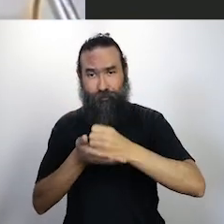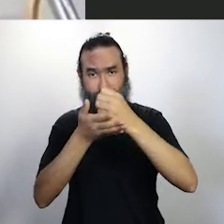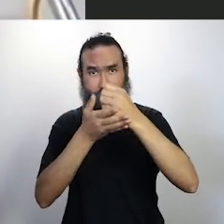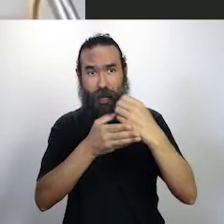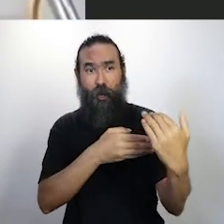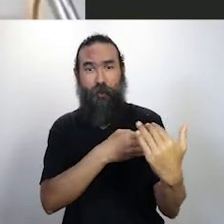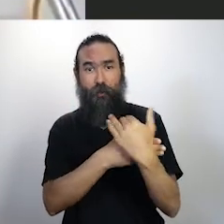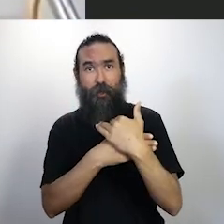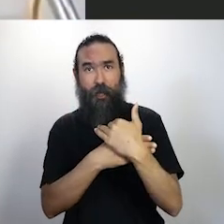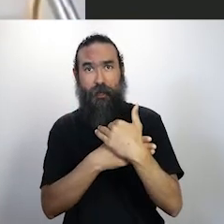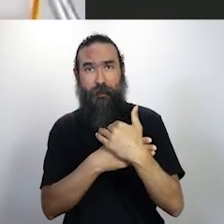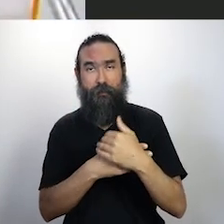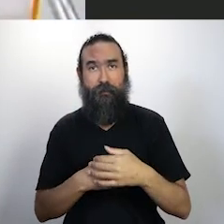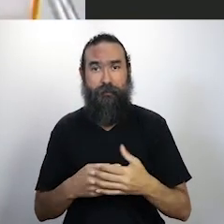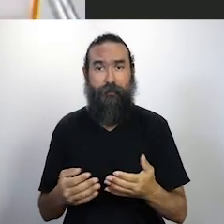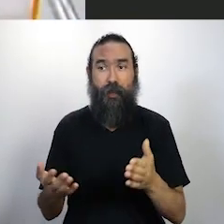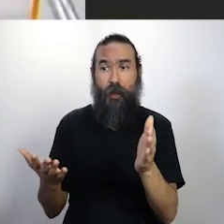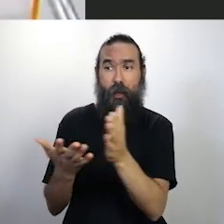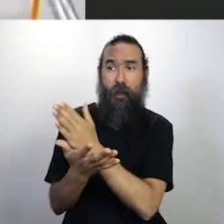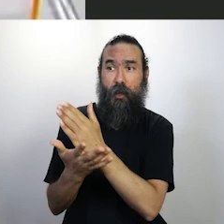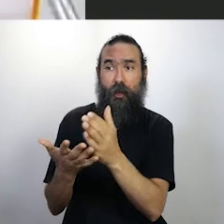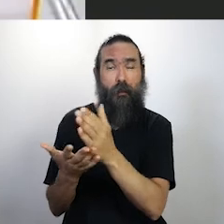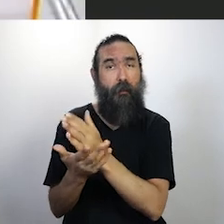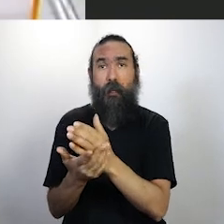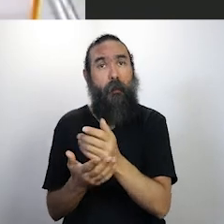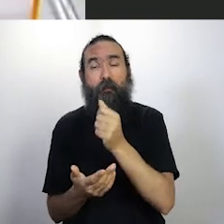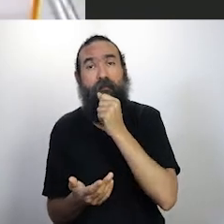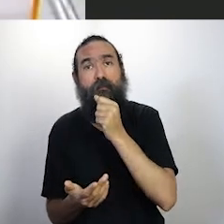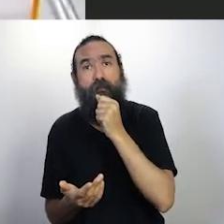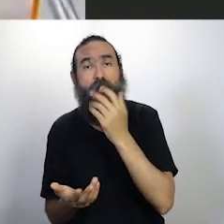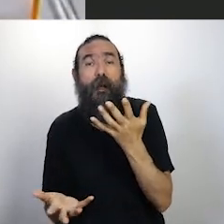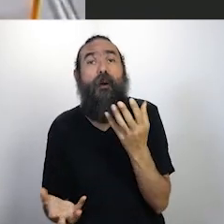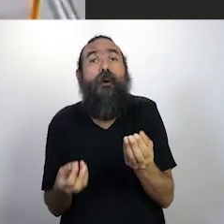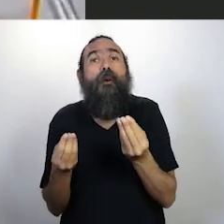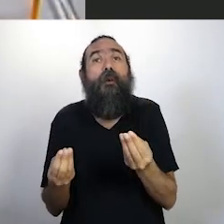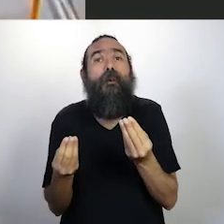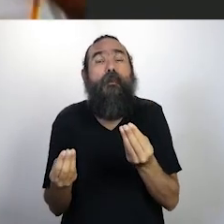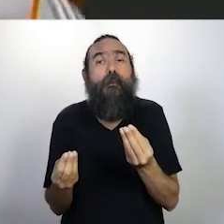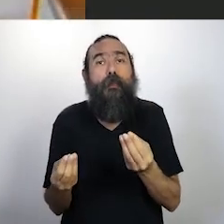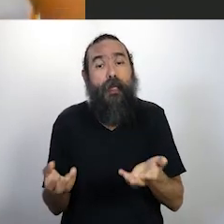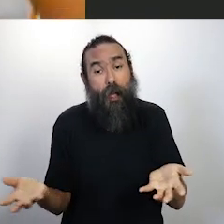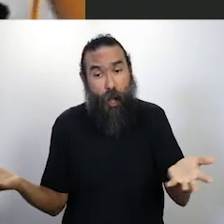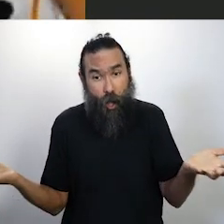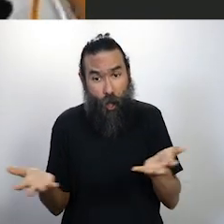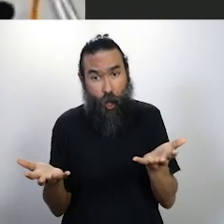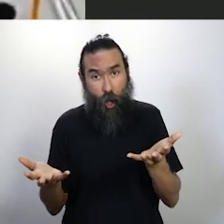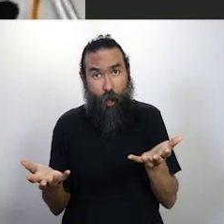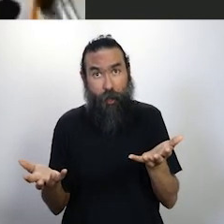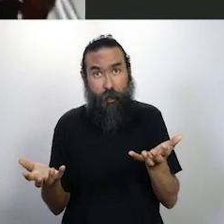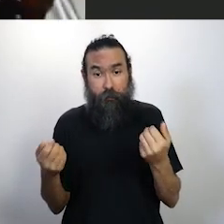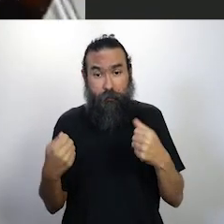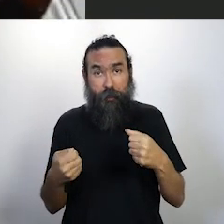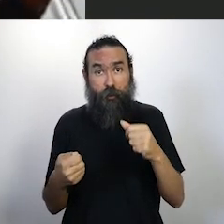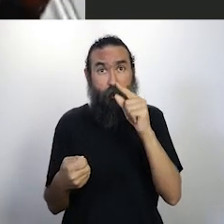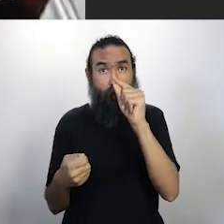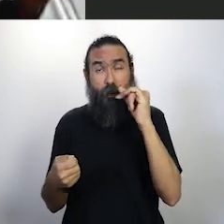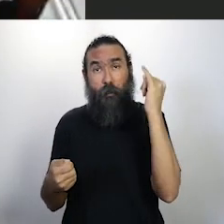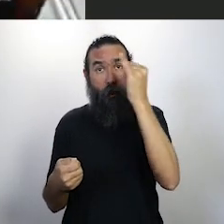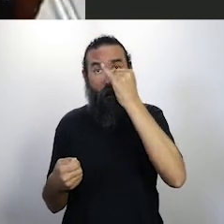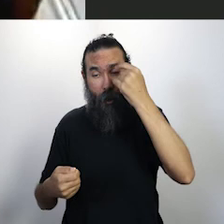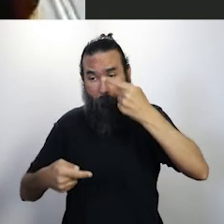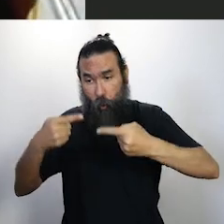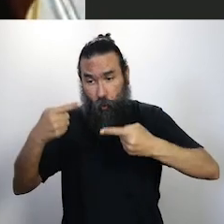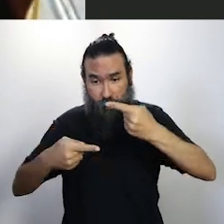do reconhecimento formal através do marco regulatório agora né dos territórios difusos